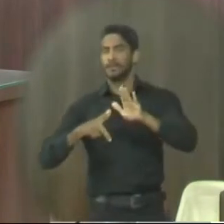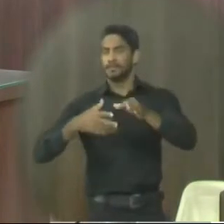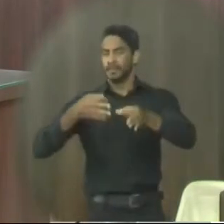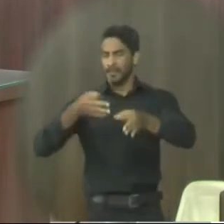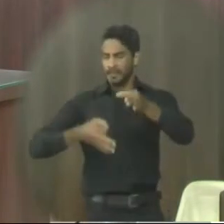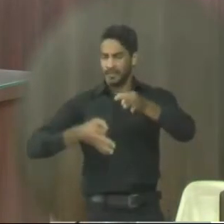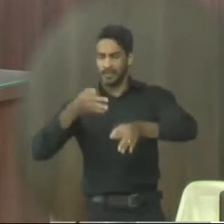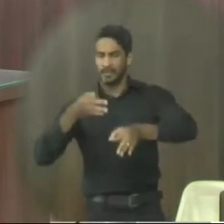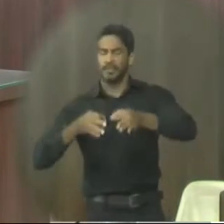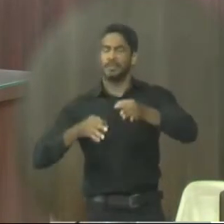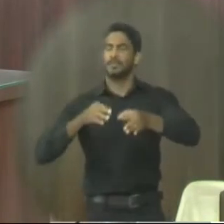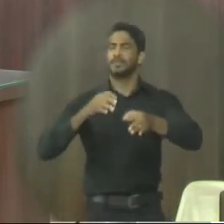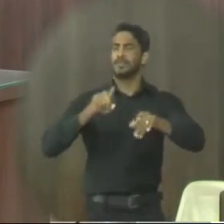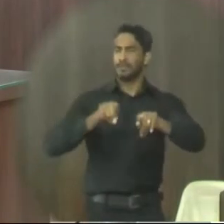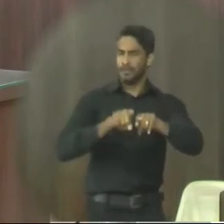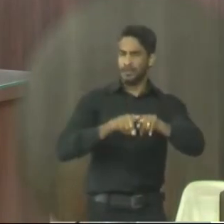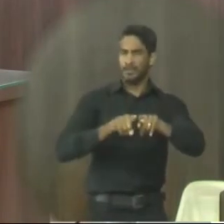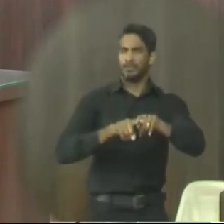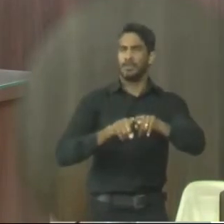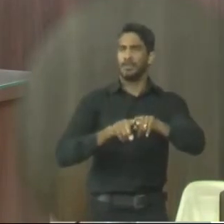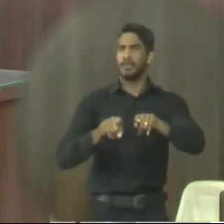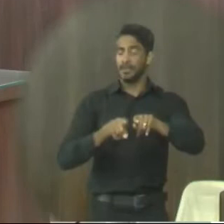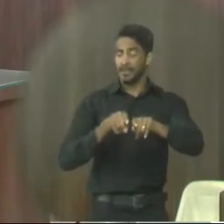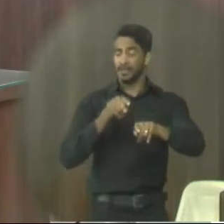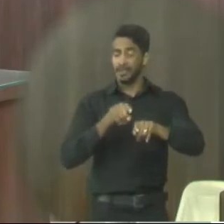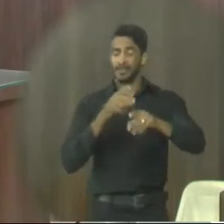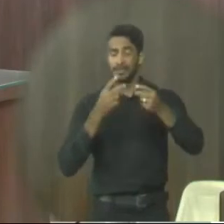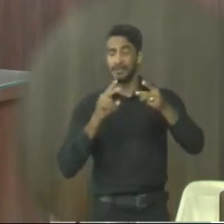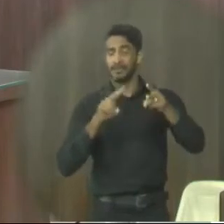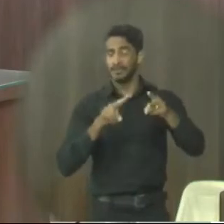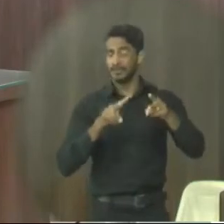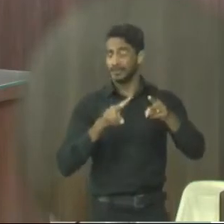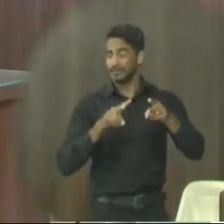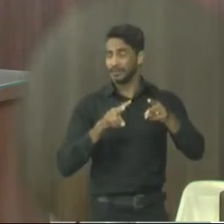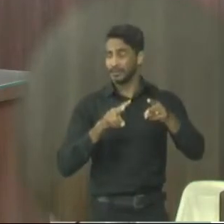Judiciário. Dessa forma, apesar de não se haver dúvidas